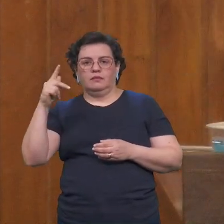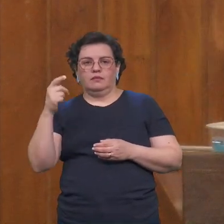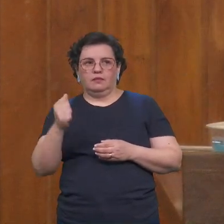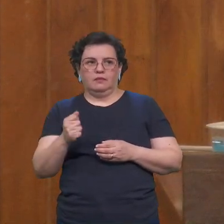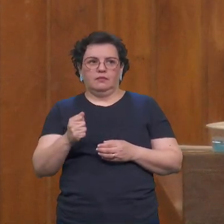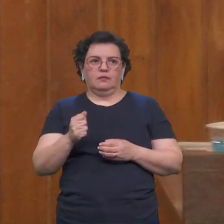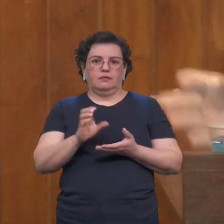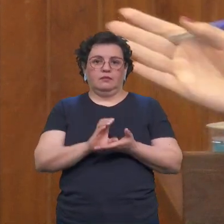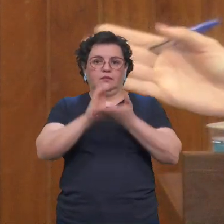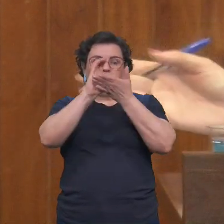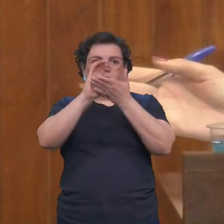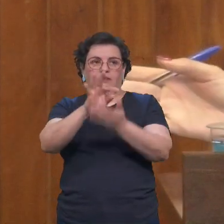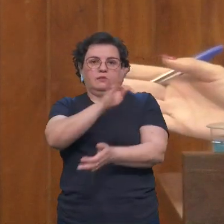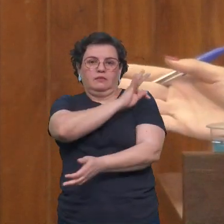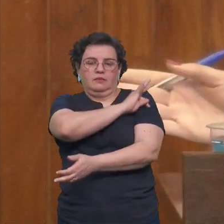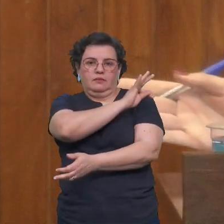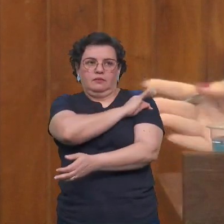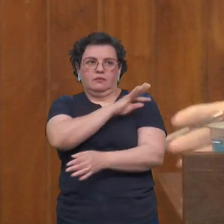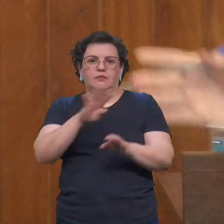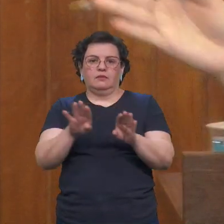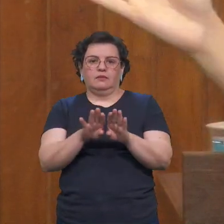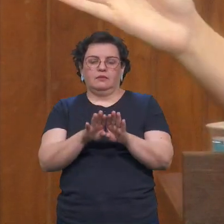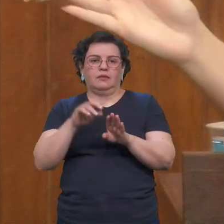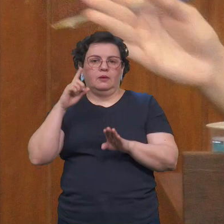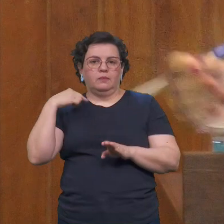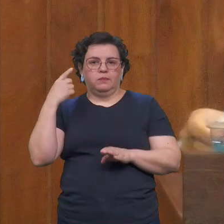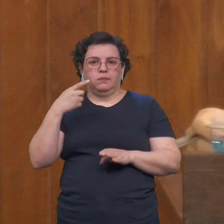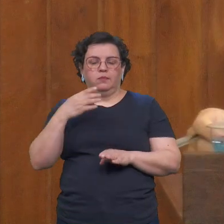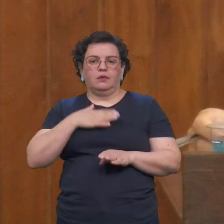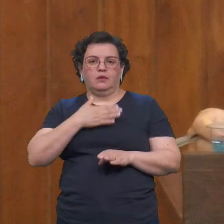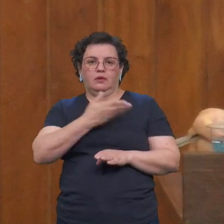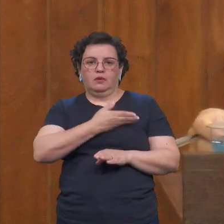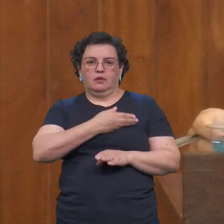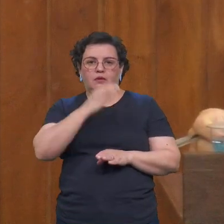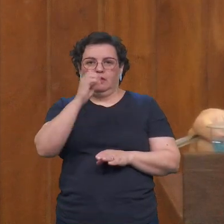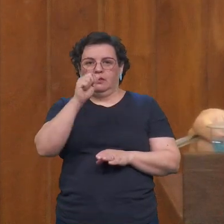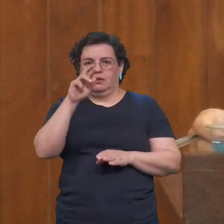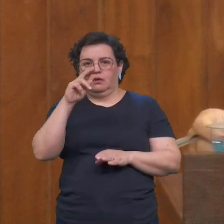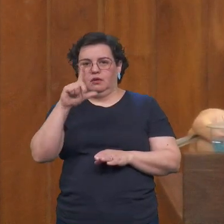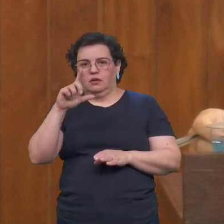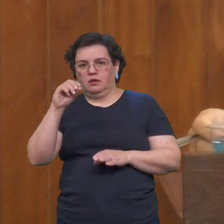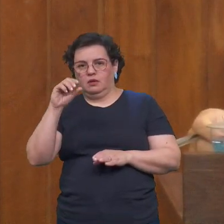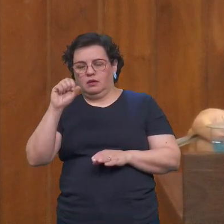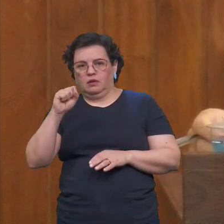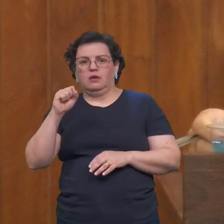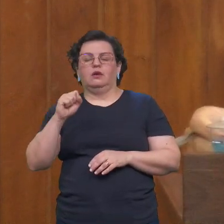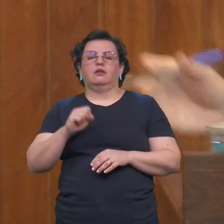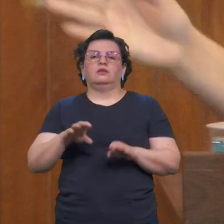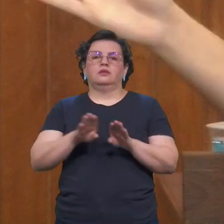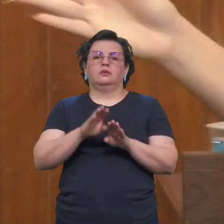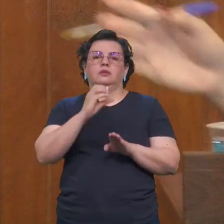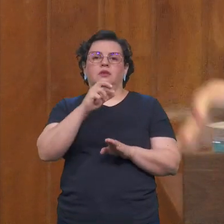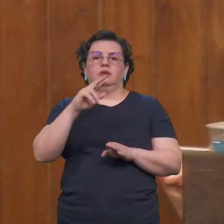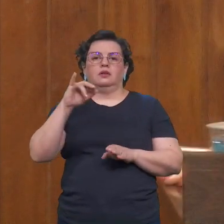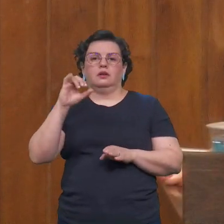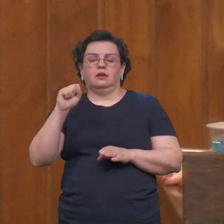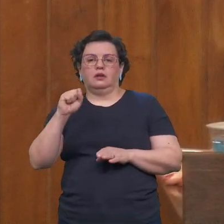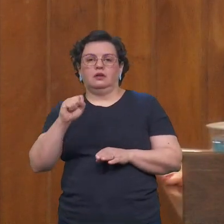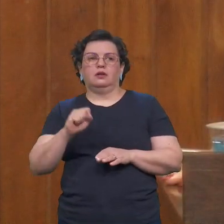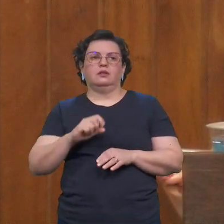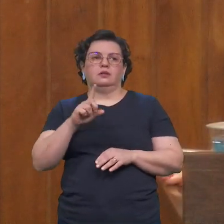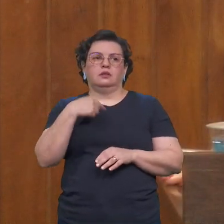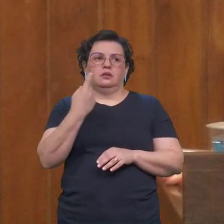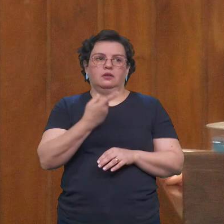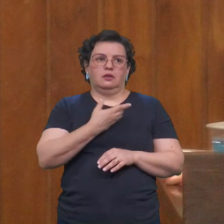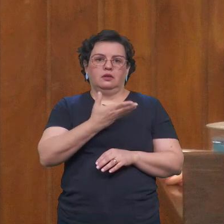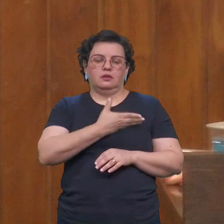advogado meu amigo Dr. Carlos, a Cris, obrigada pela presença, Cris, a nossa amiga dos Direitos